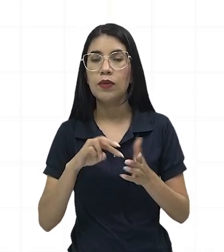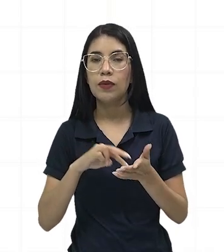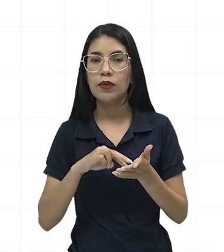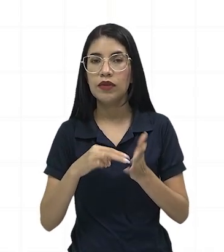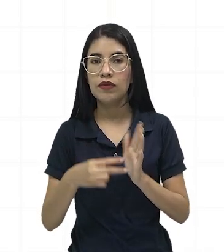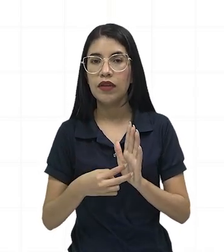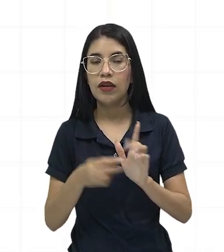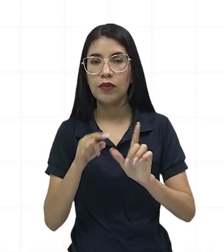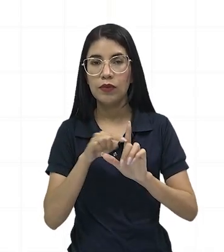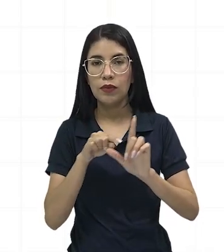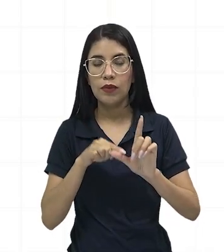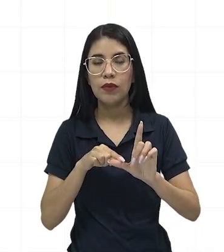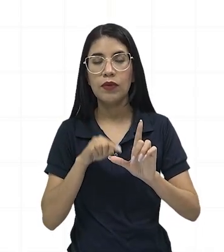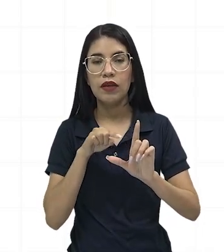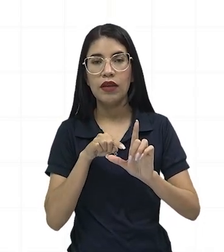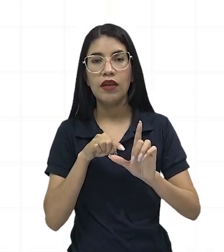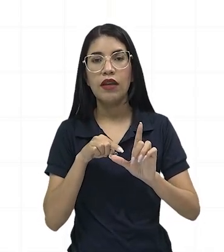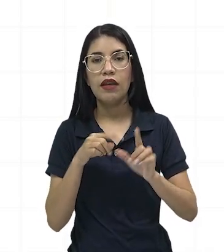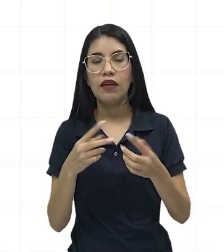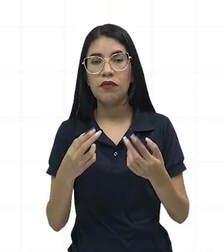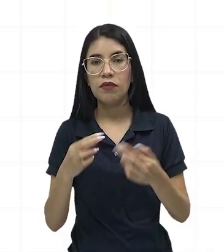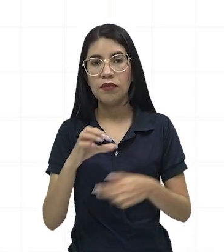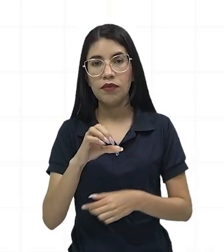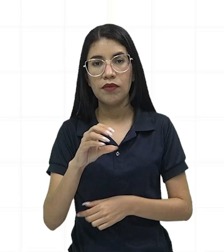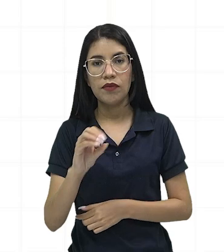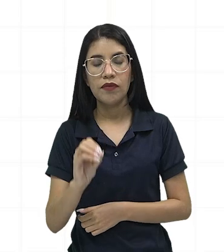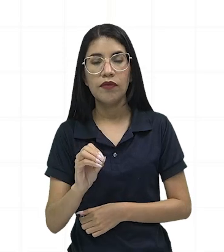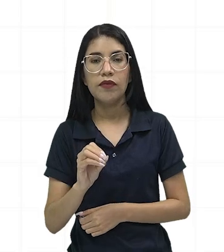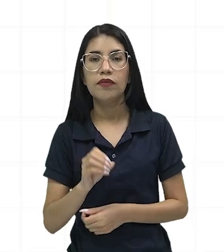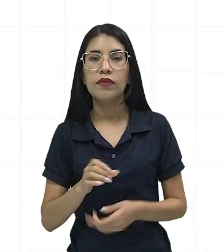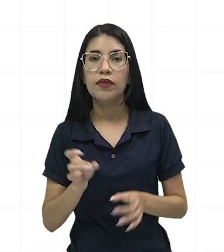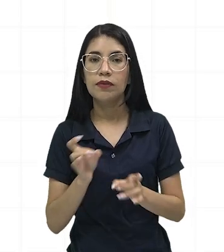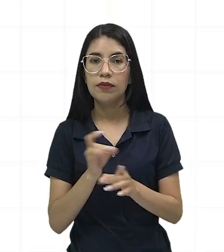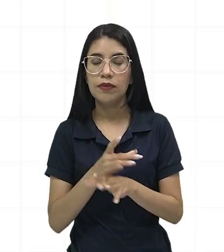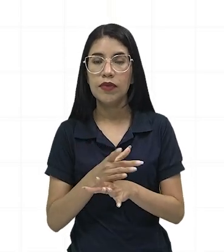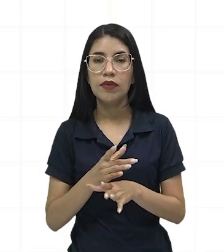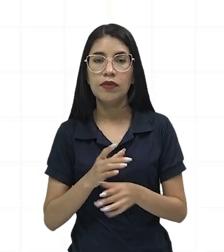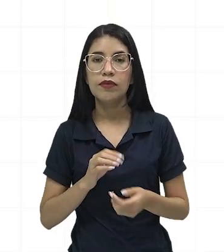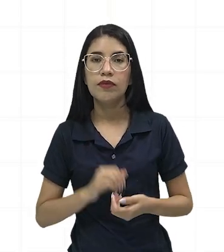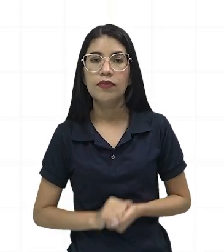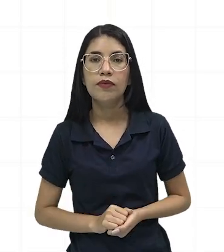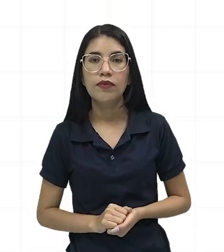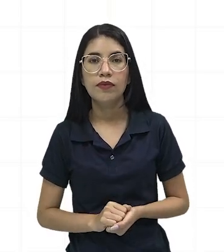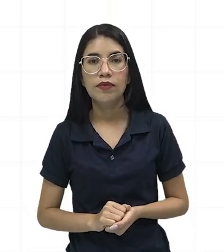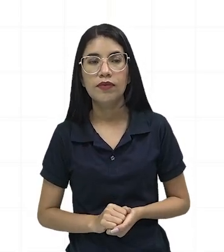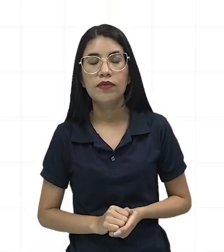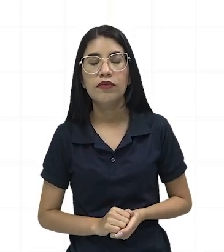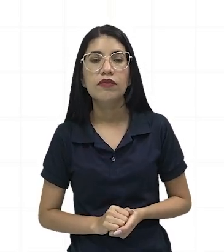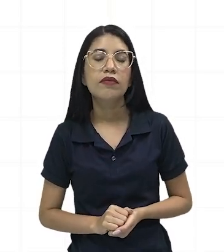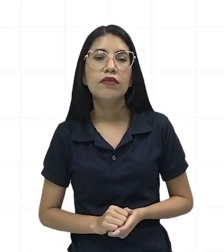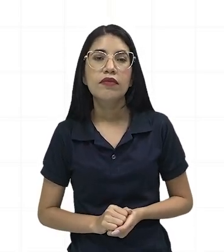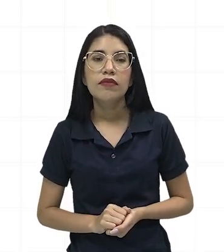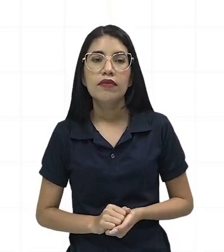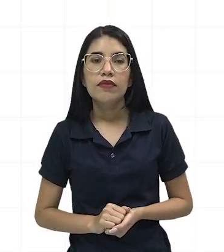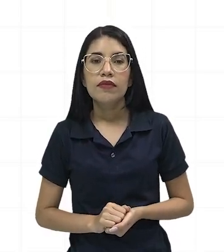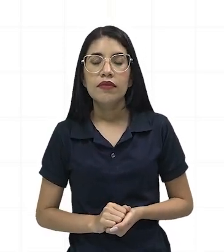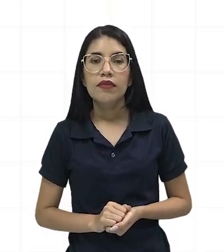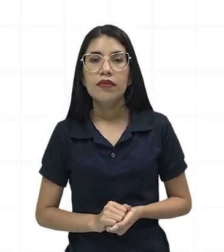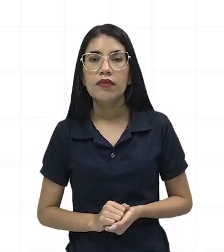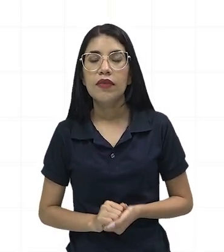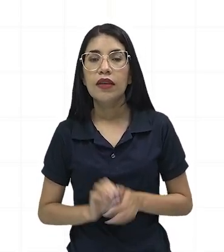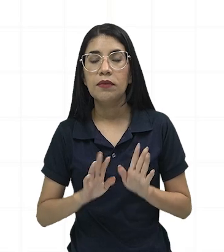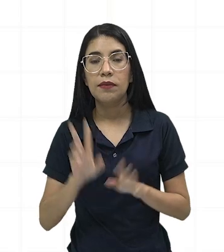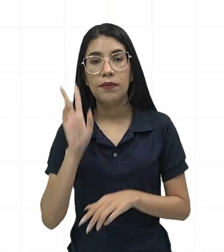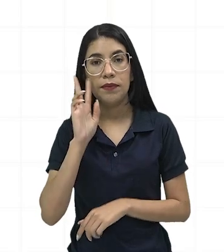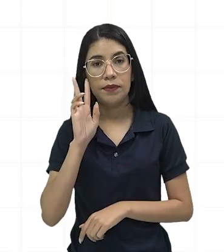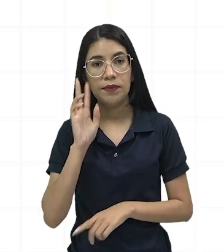vale 90 graus. E aí, resolvido esse probleminha, tá? E